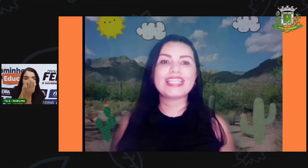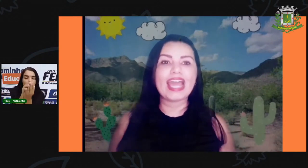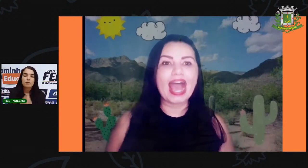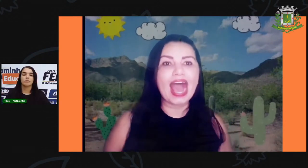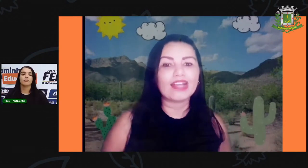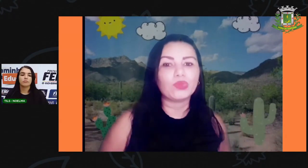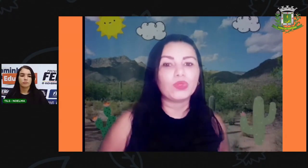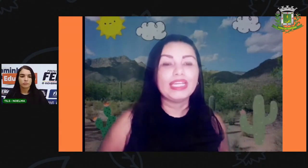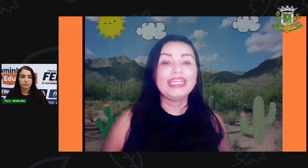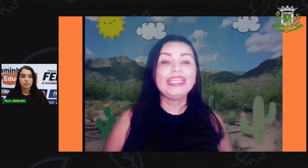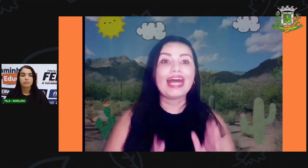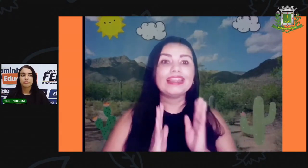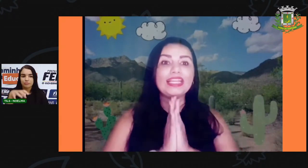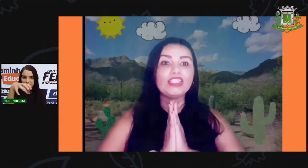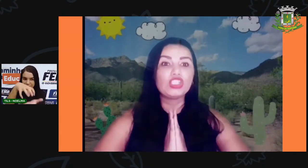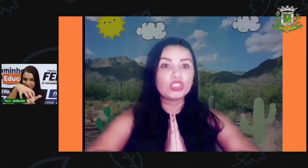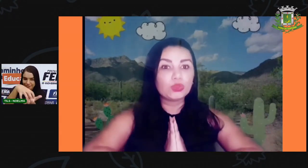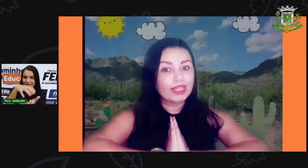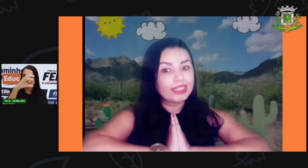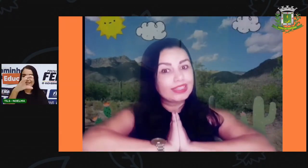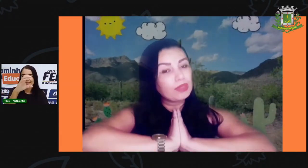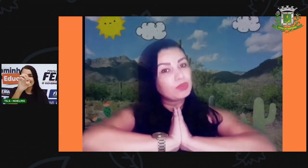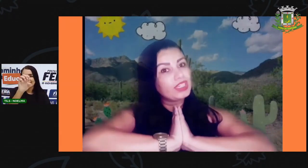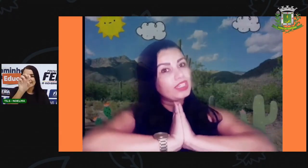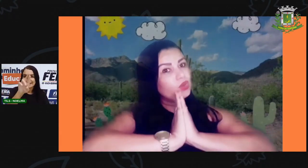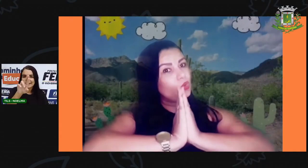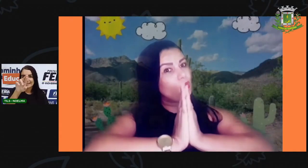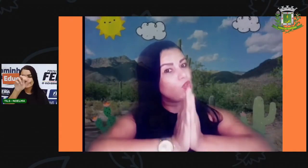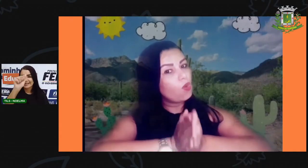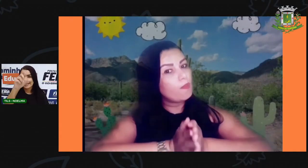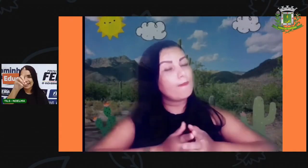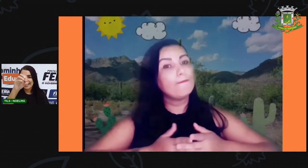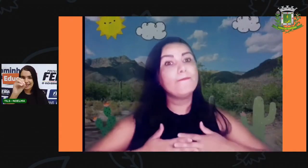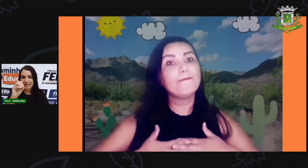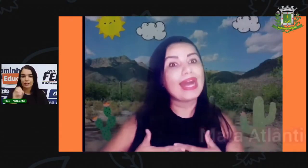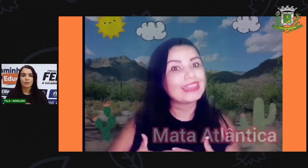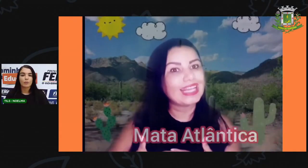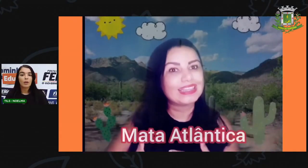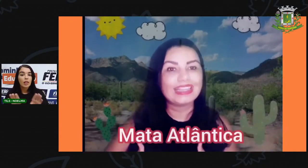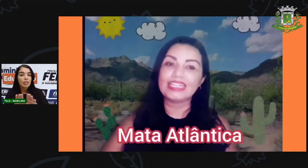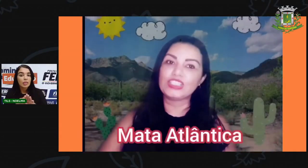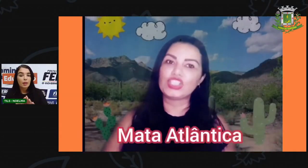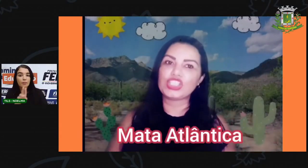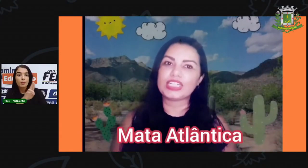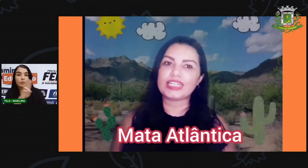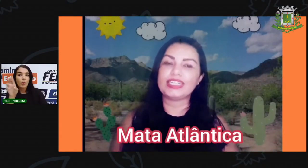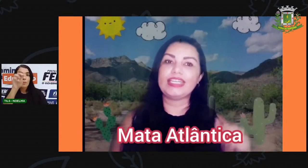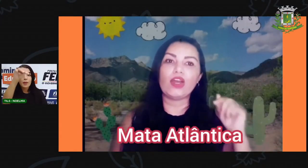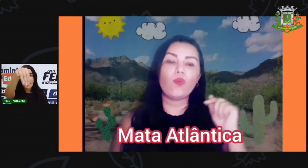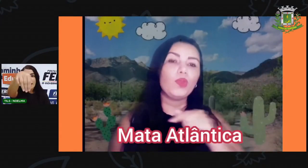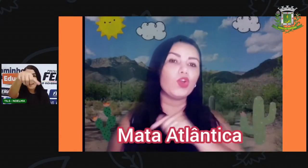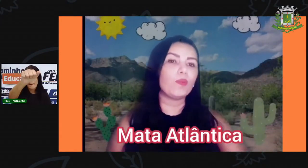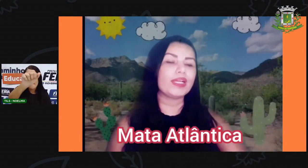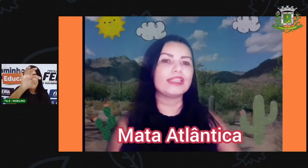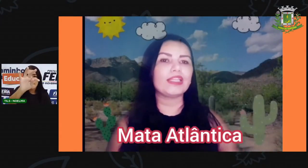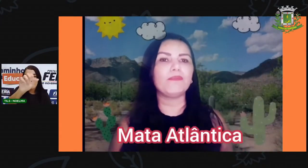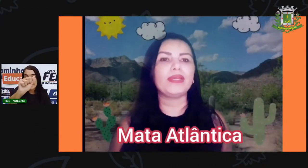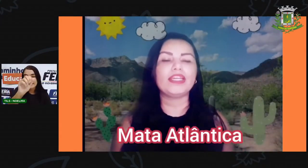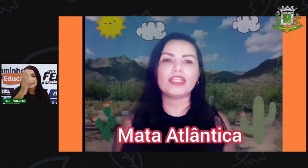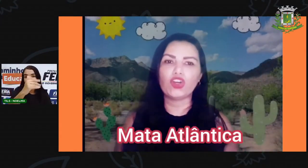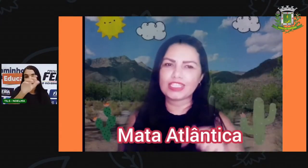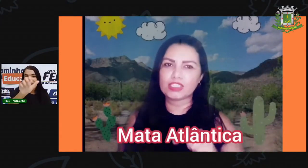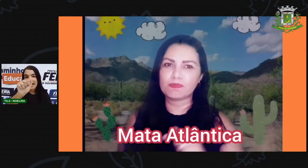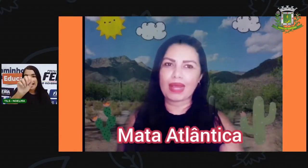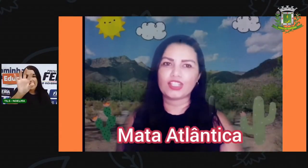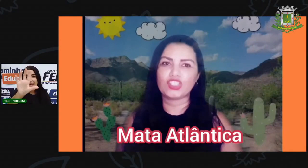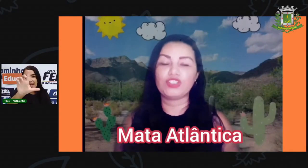nosso Cerrado. E além disso, ainda temos aí o bioma Mata Atlântica, que é um bioma que também